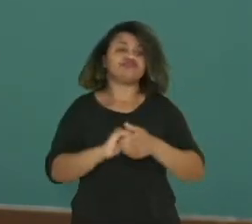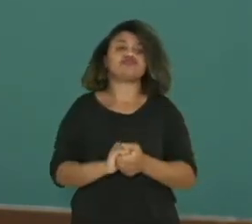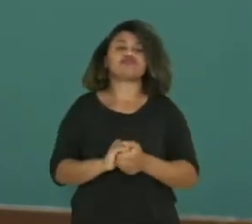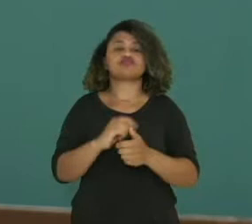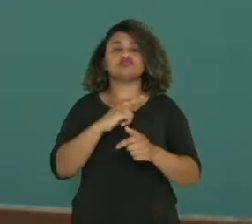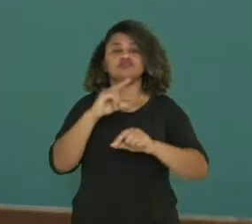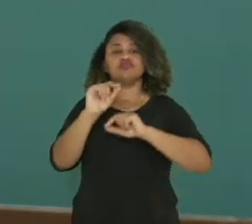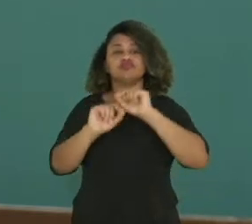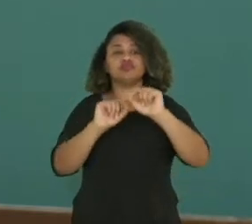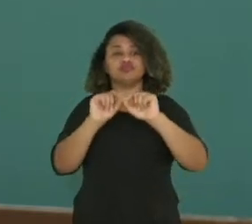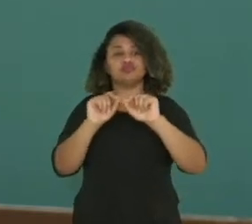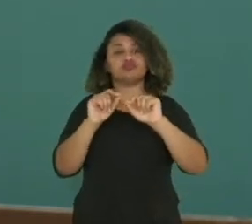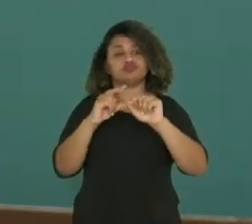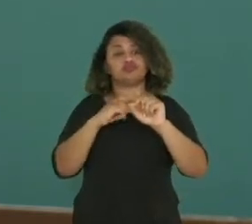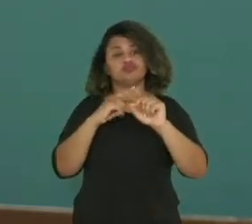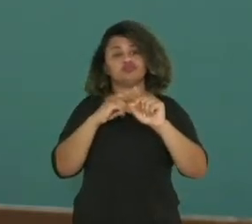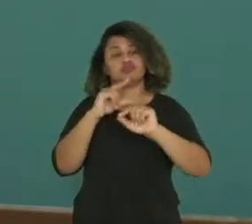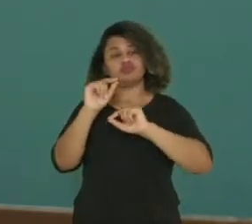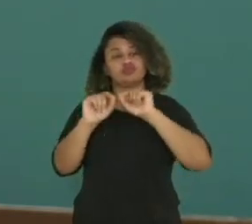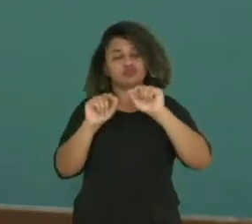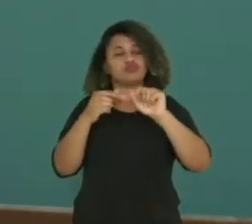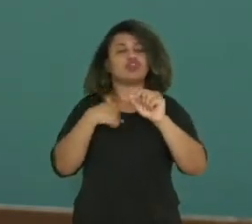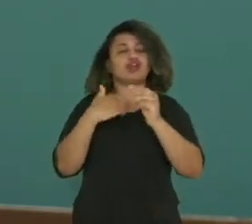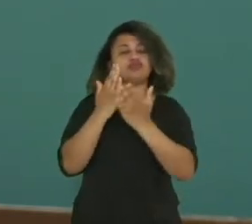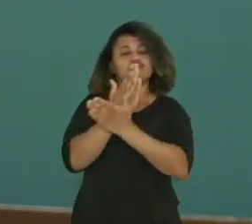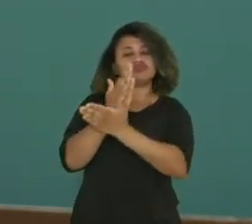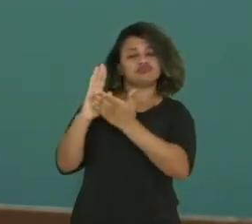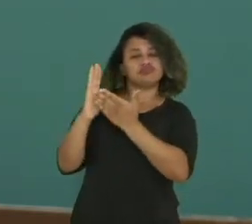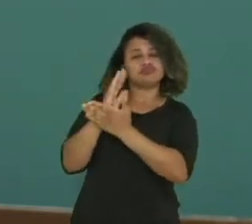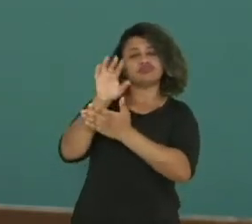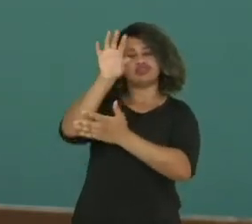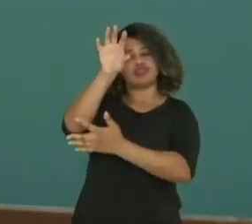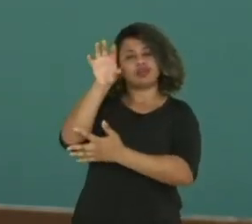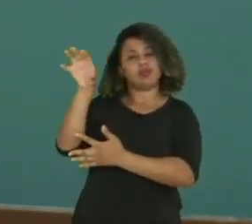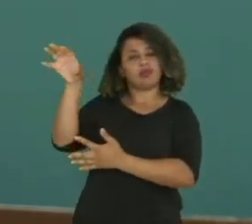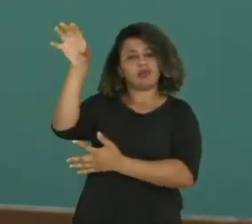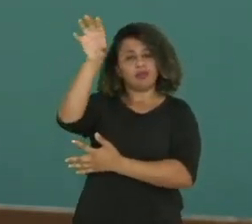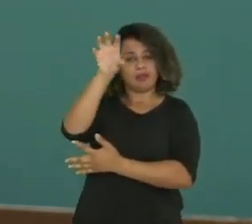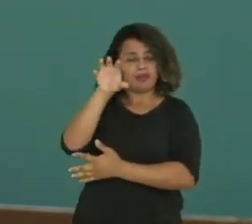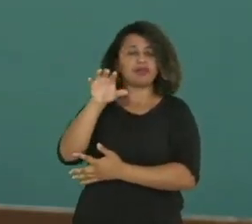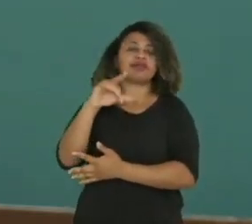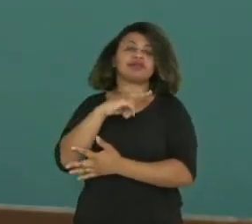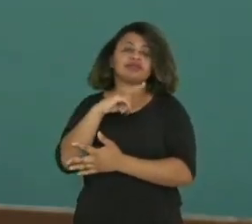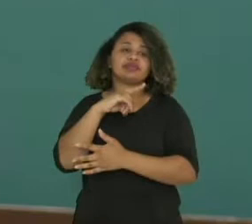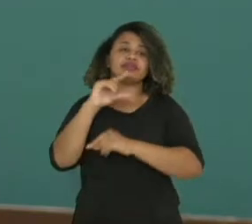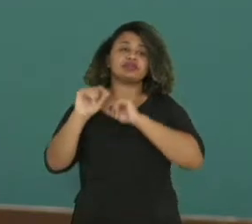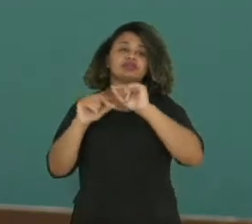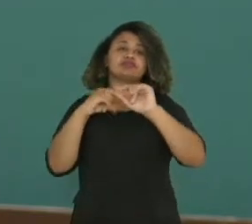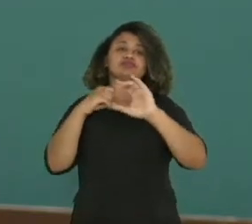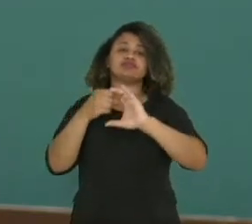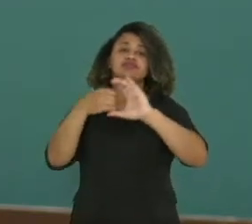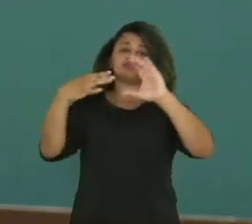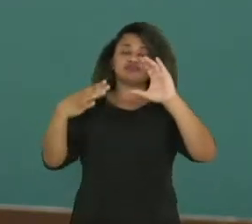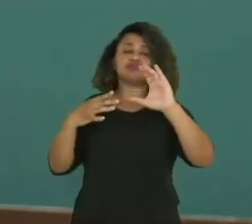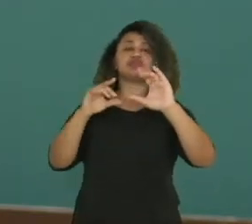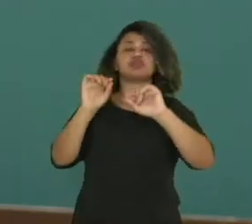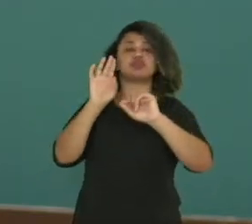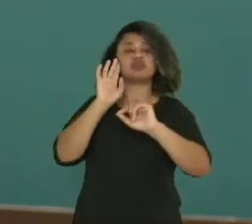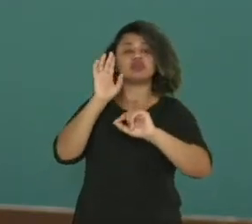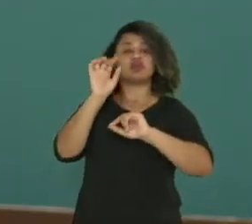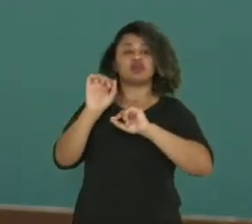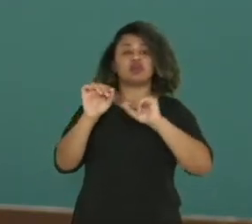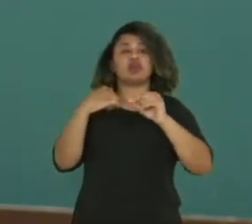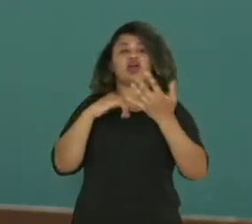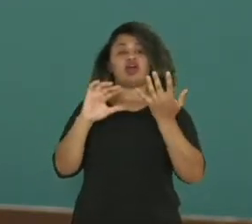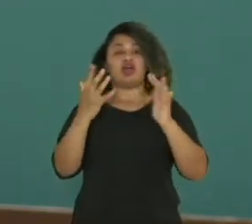ali? Entre as divisões da região Nordeste, né? As características que são consideradas